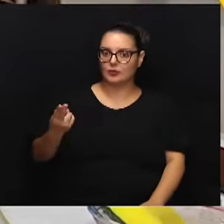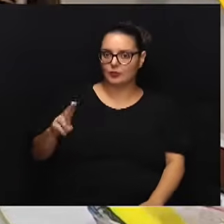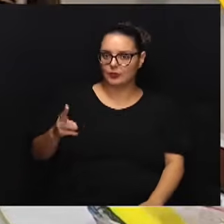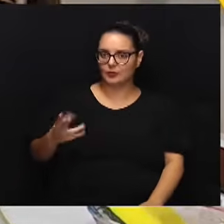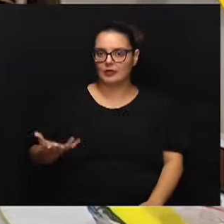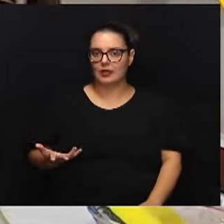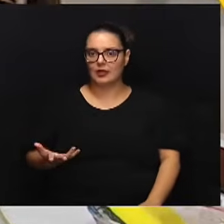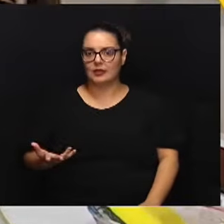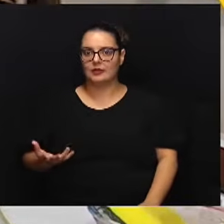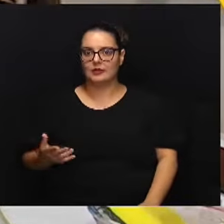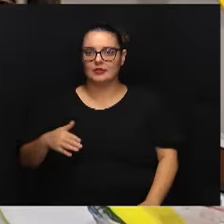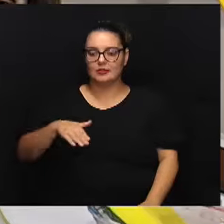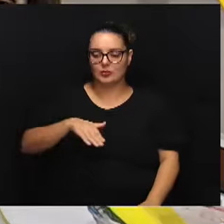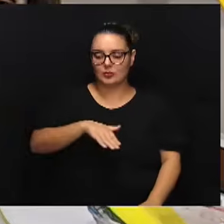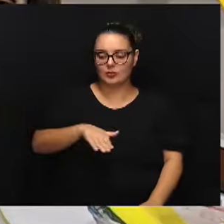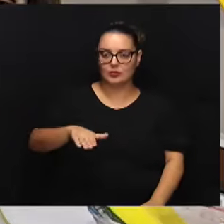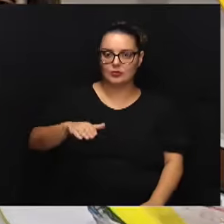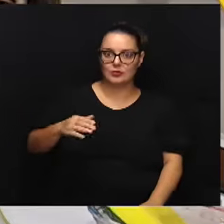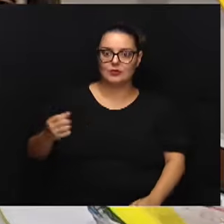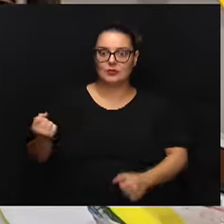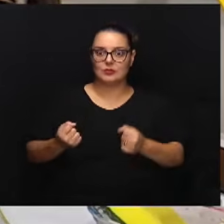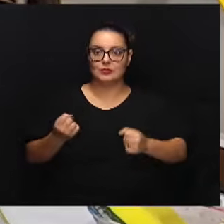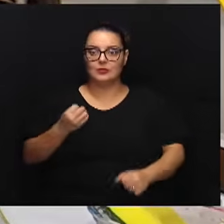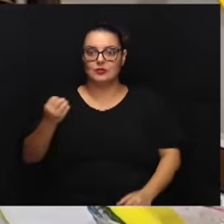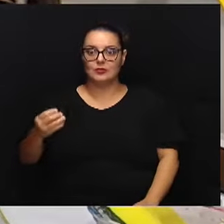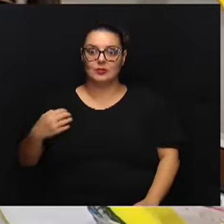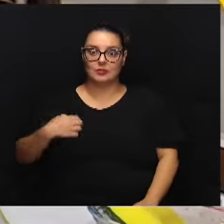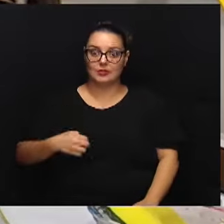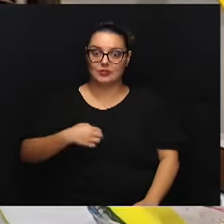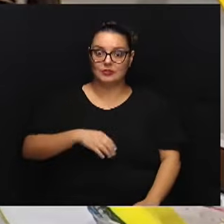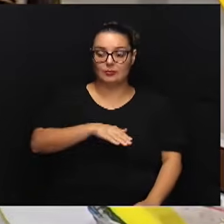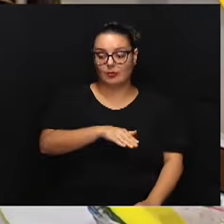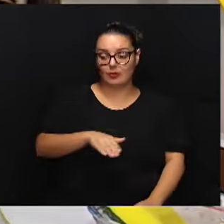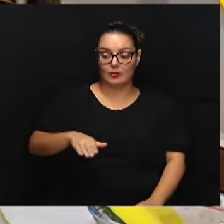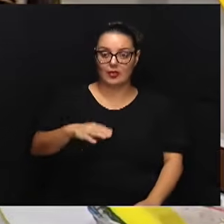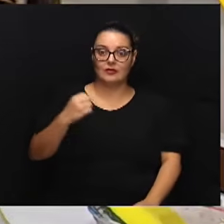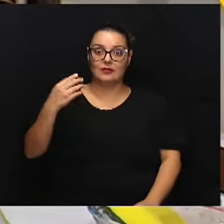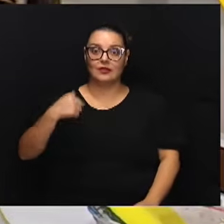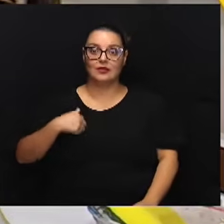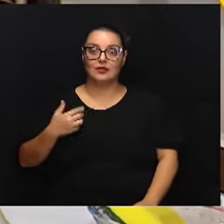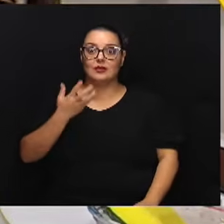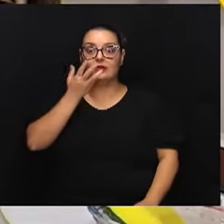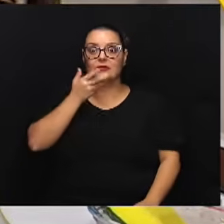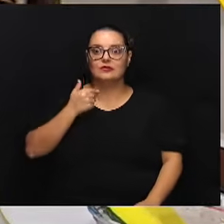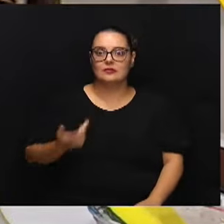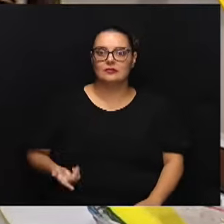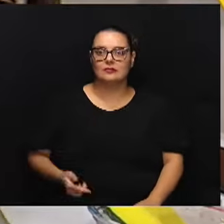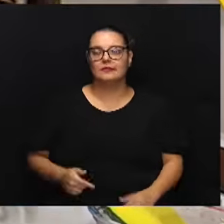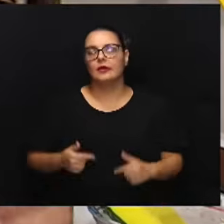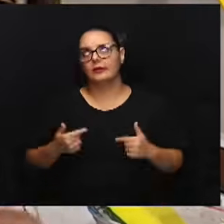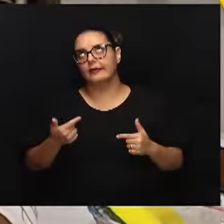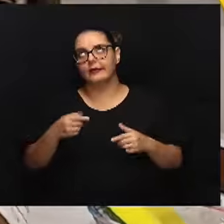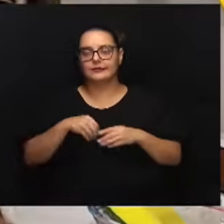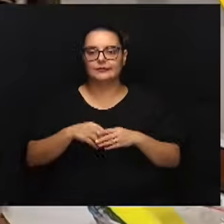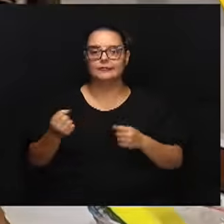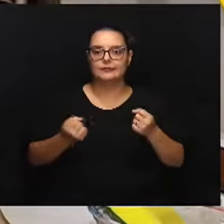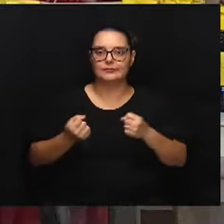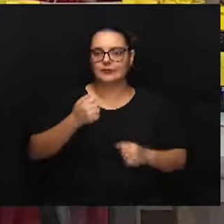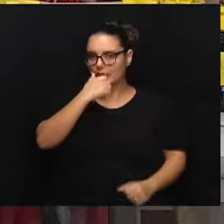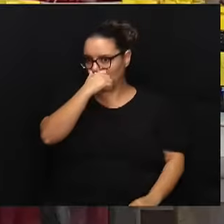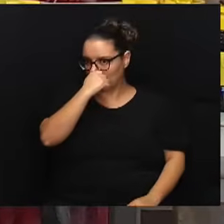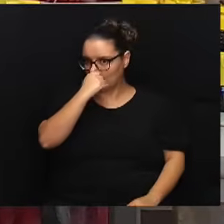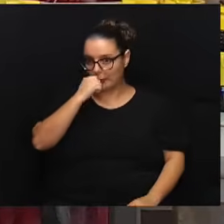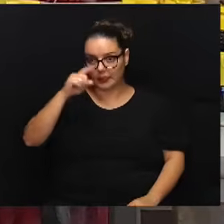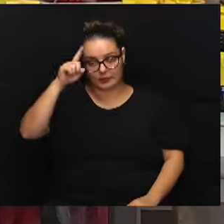viajava muito de carro, de um país ao outro, para a Argentina também. E como eu era muito criança, eu ficava muito entediado no carro, né? Eram dias de